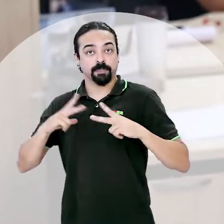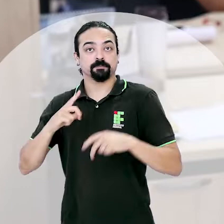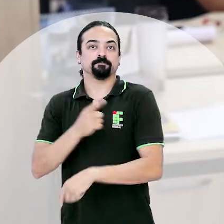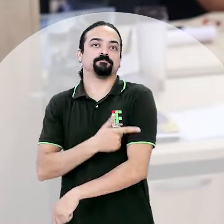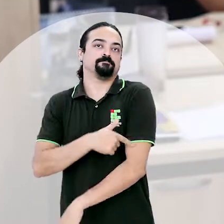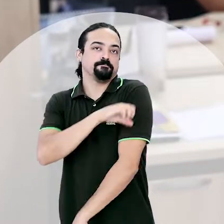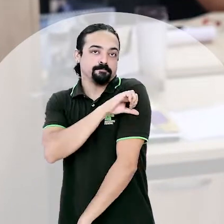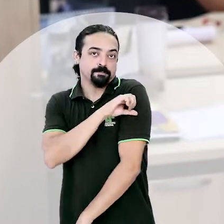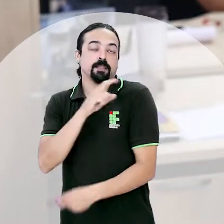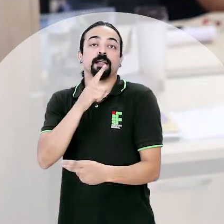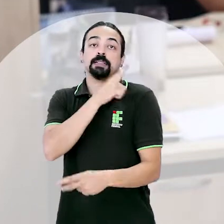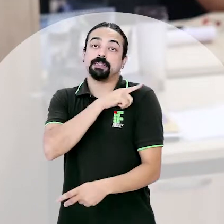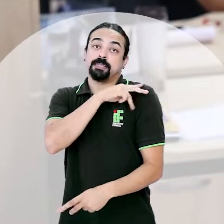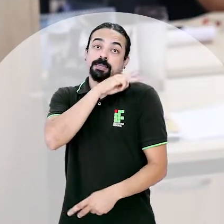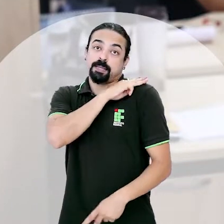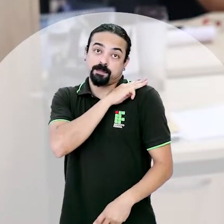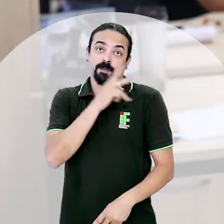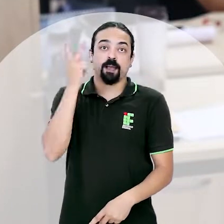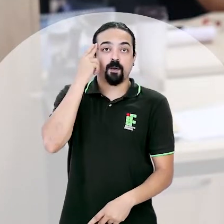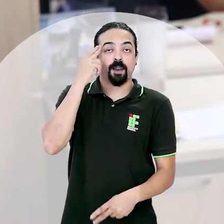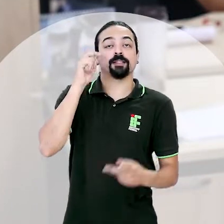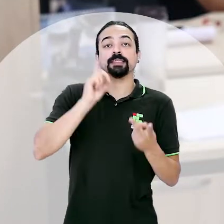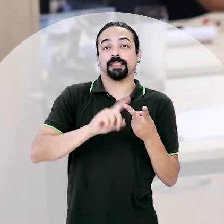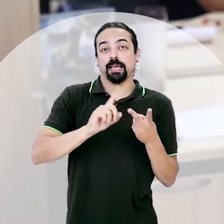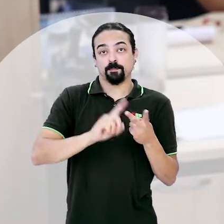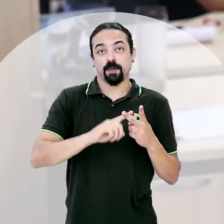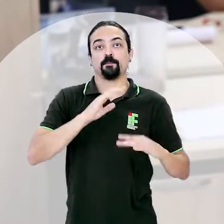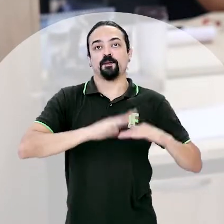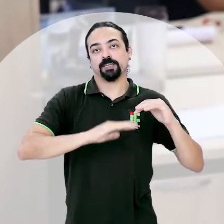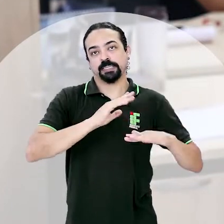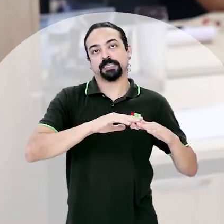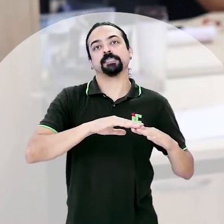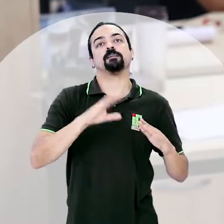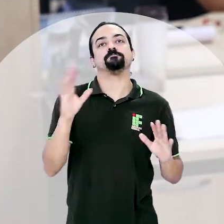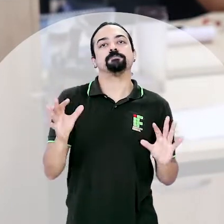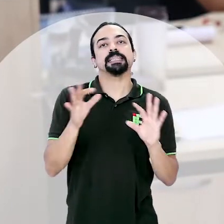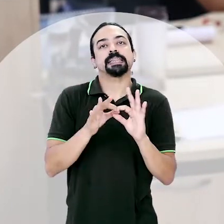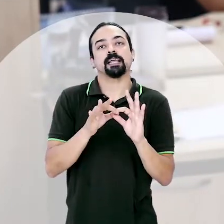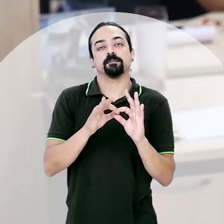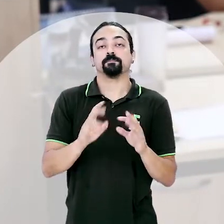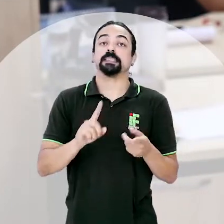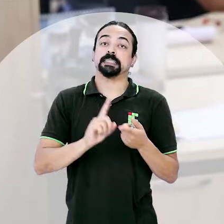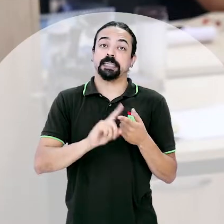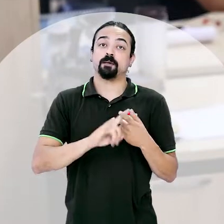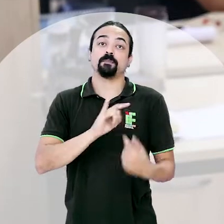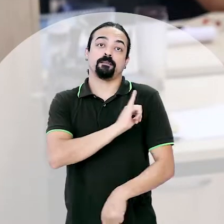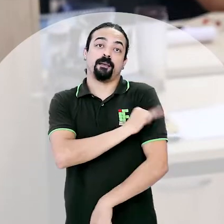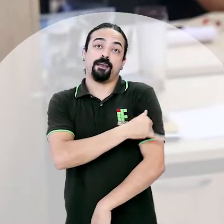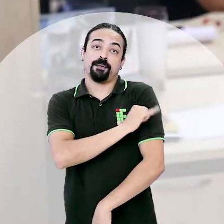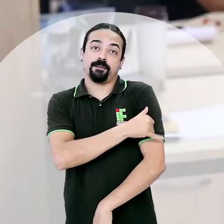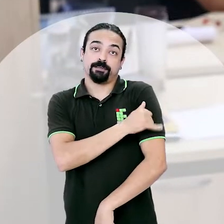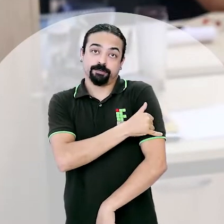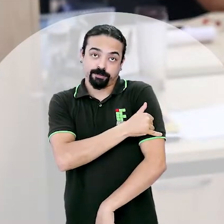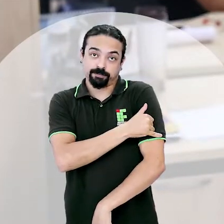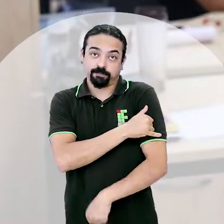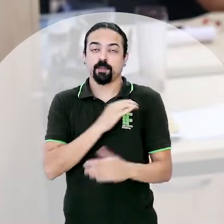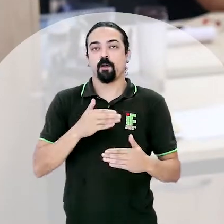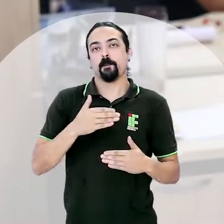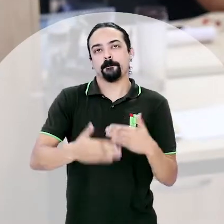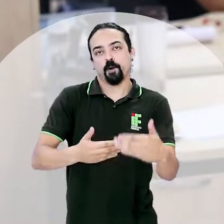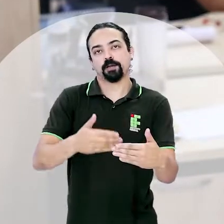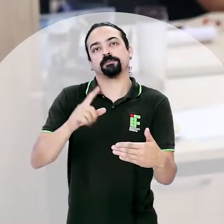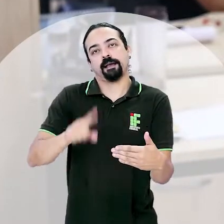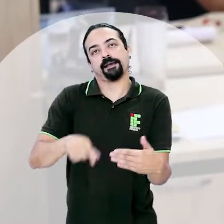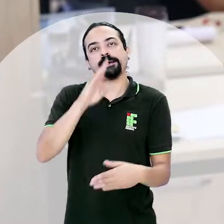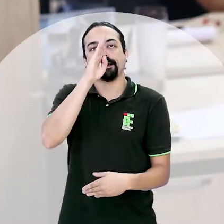fundamental e do ensino médio regular e profissionalizante integrado e da educação de jovens e adultos todo o